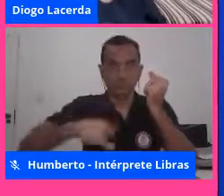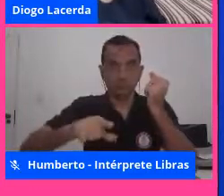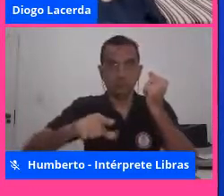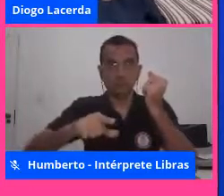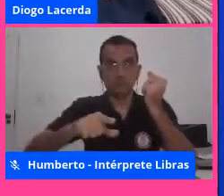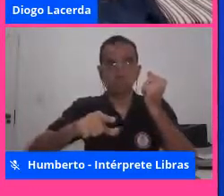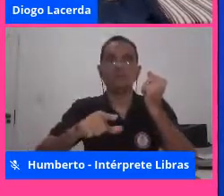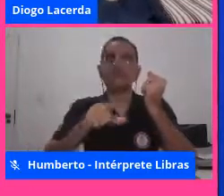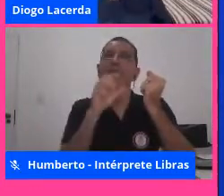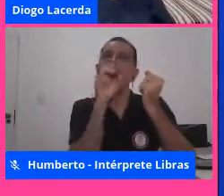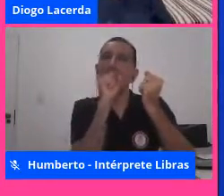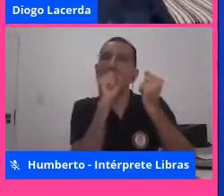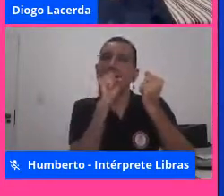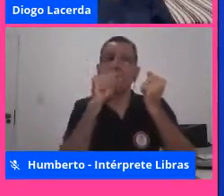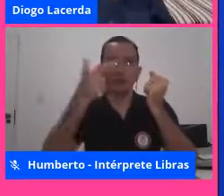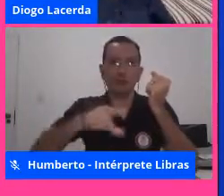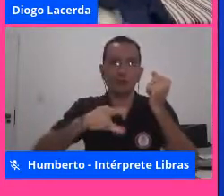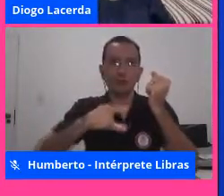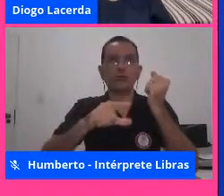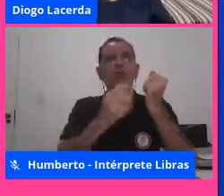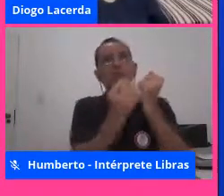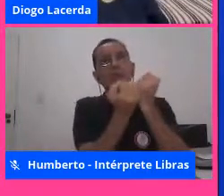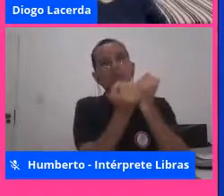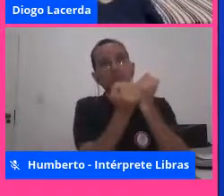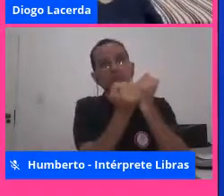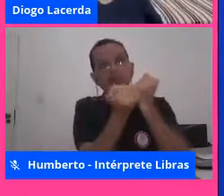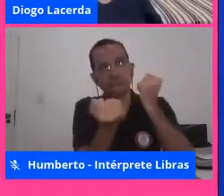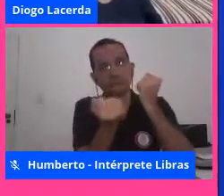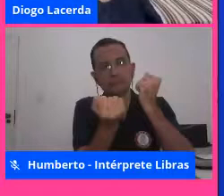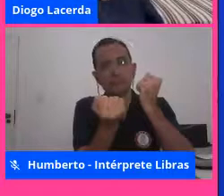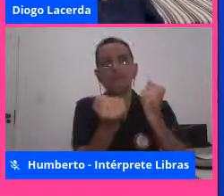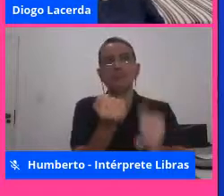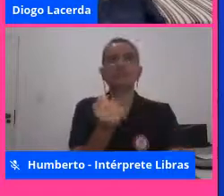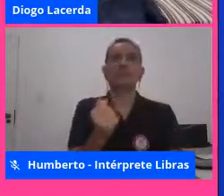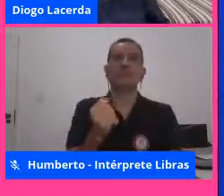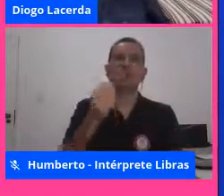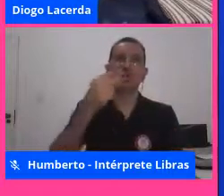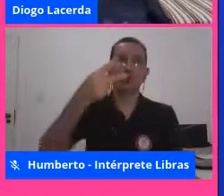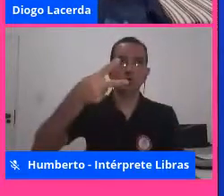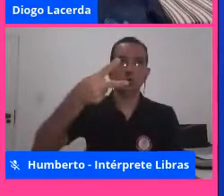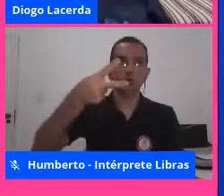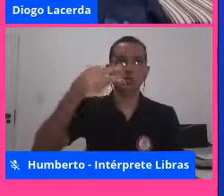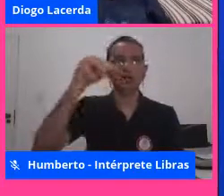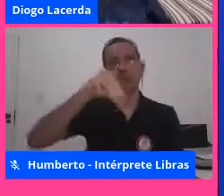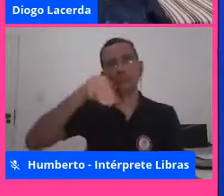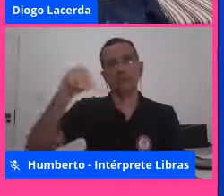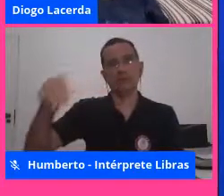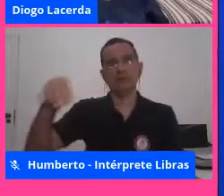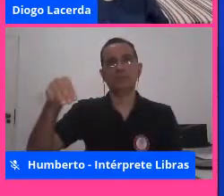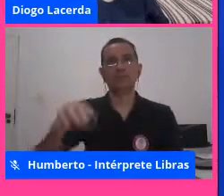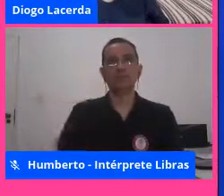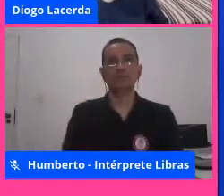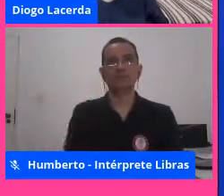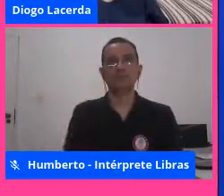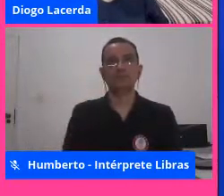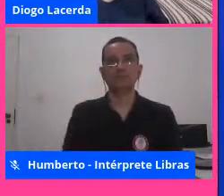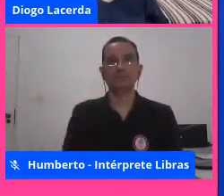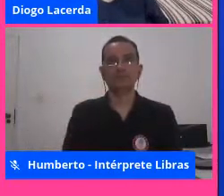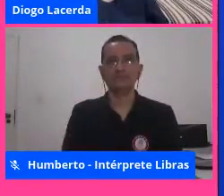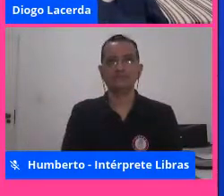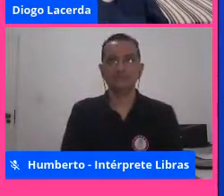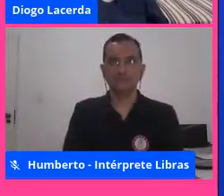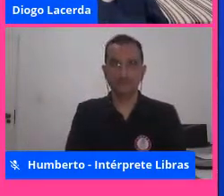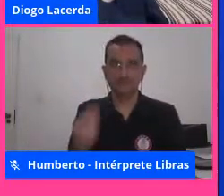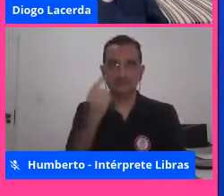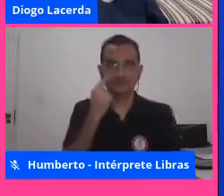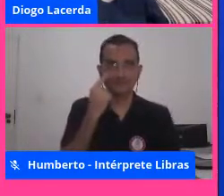ficar laranja, clica em arrastar e depois clica novamente em 2 milímetros. E aí tem esse processo novamente, como eu